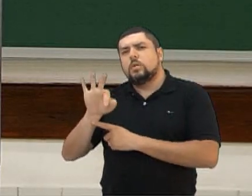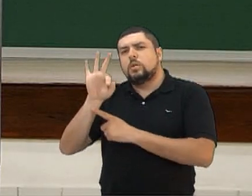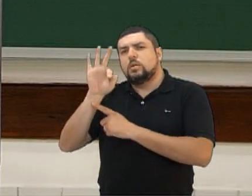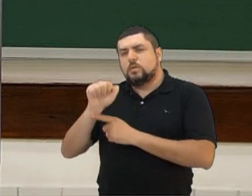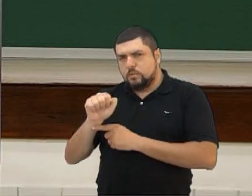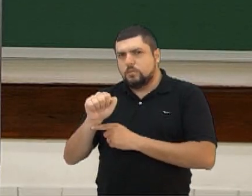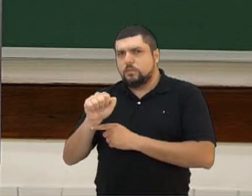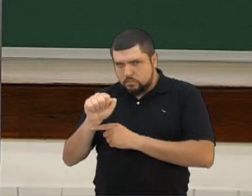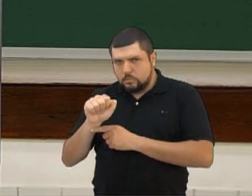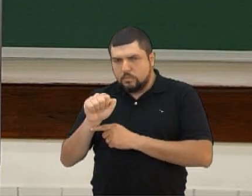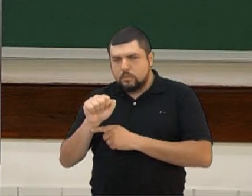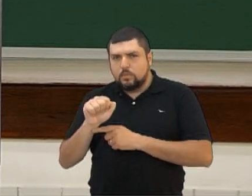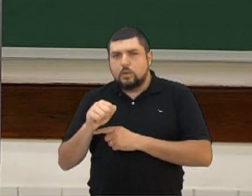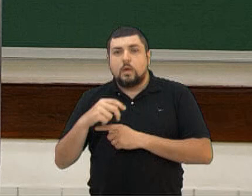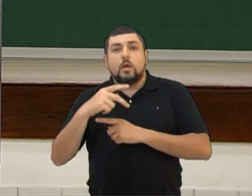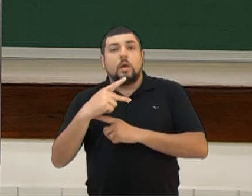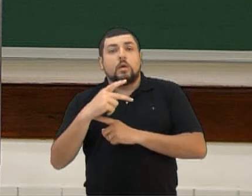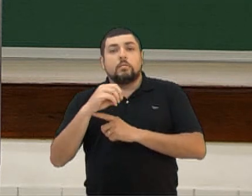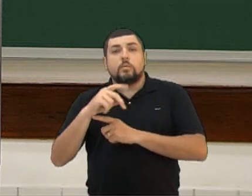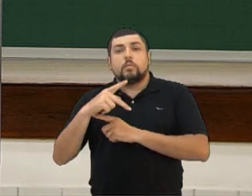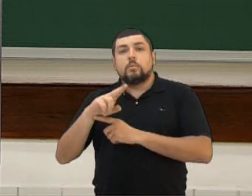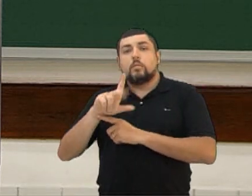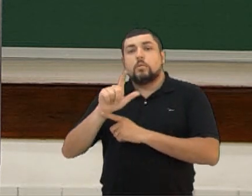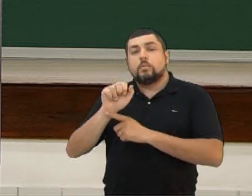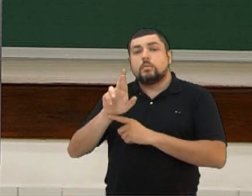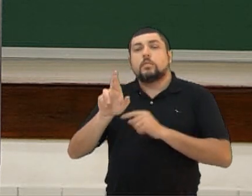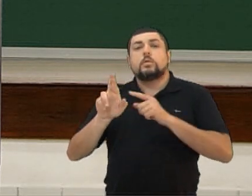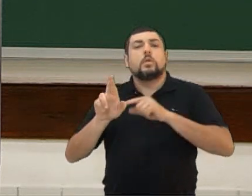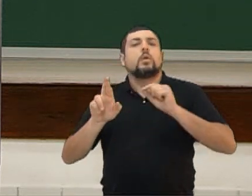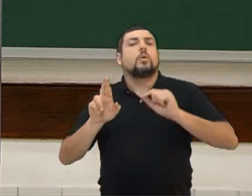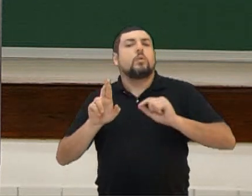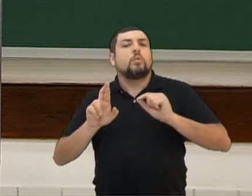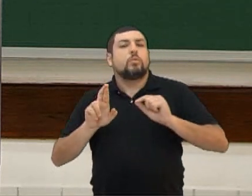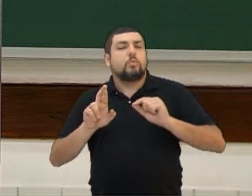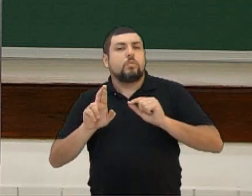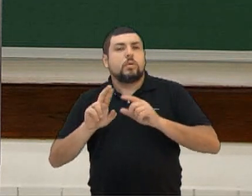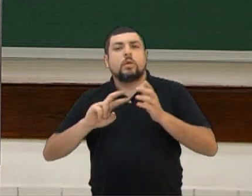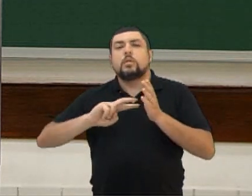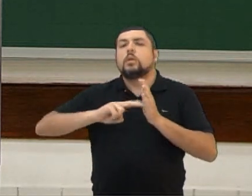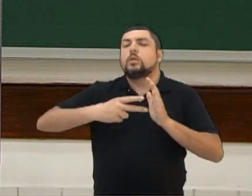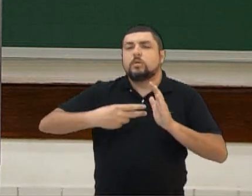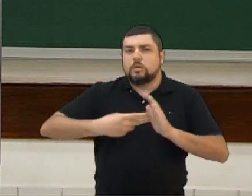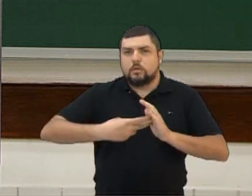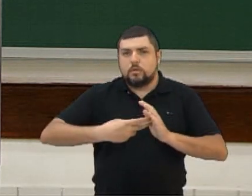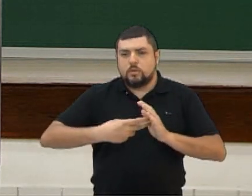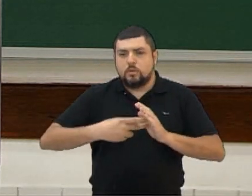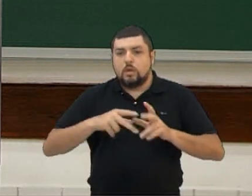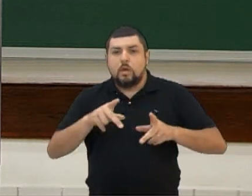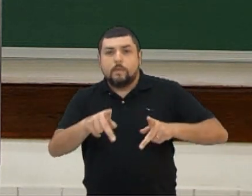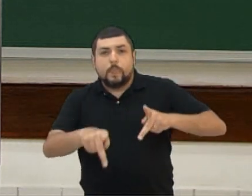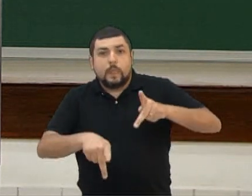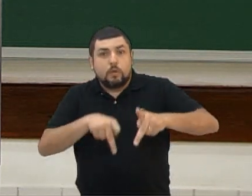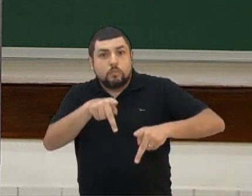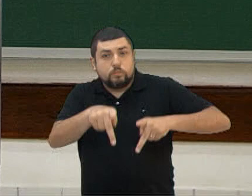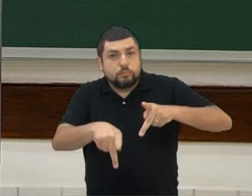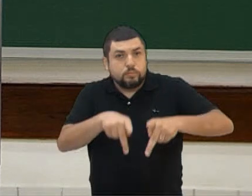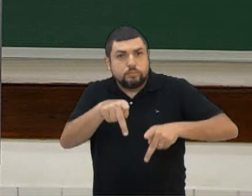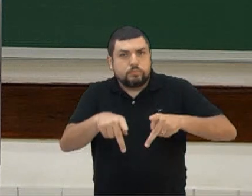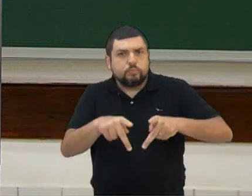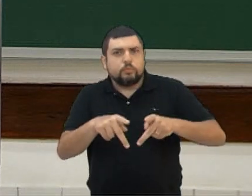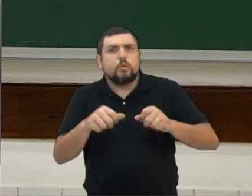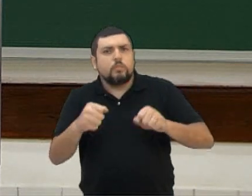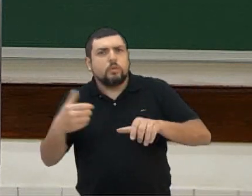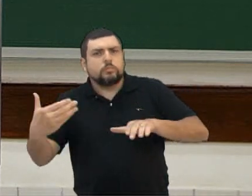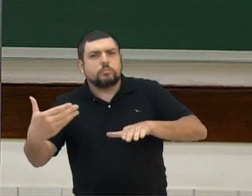chamada República Popular é um governo de ampla participação do povo e de direitos ampliados.